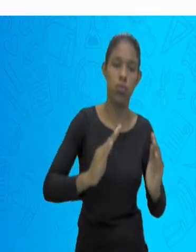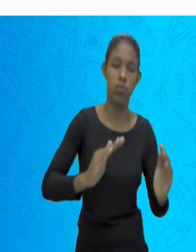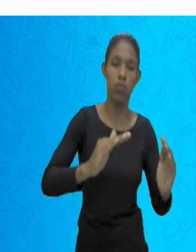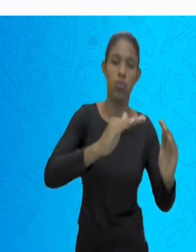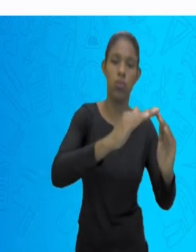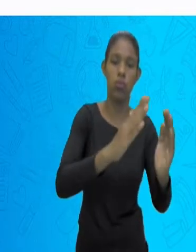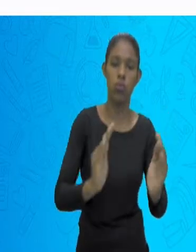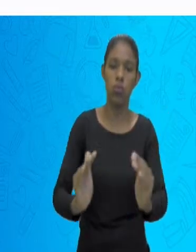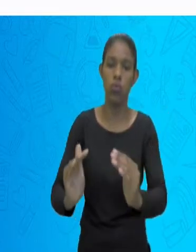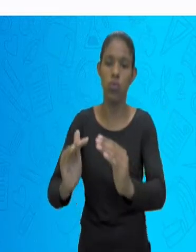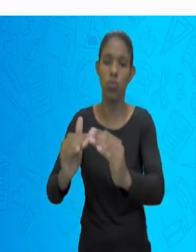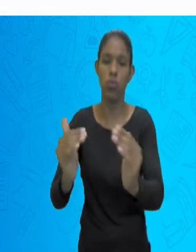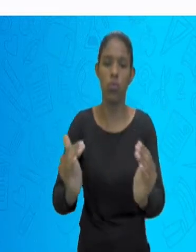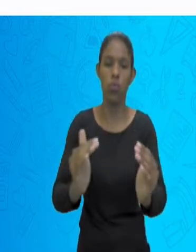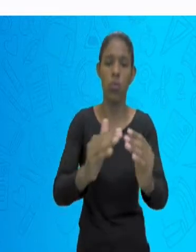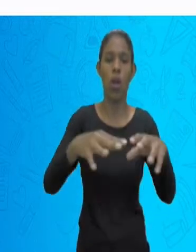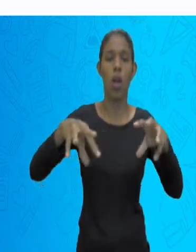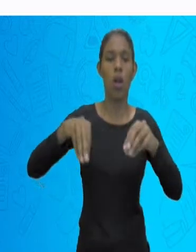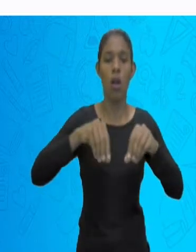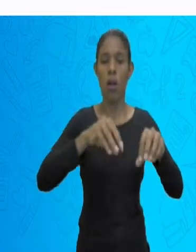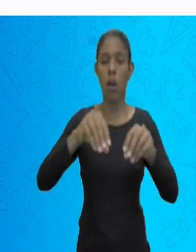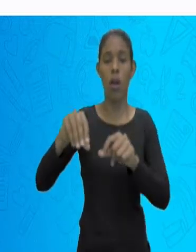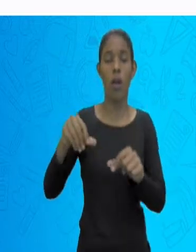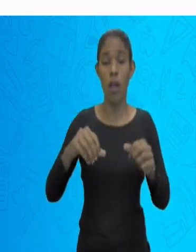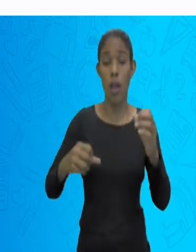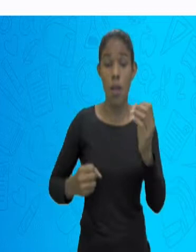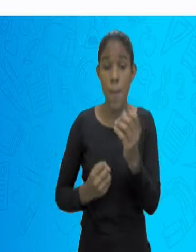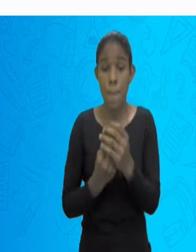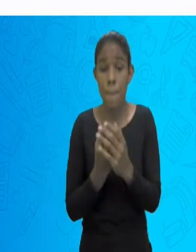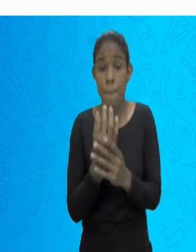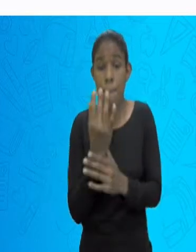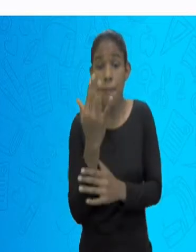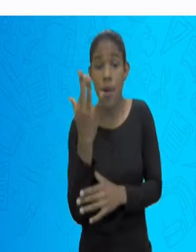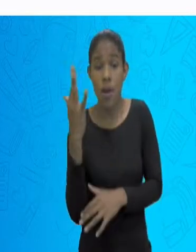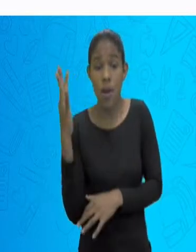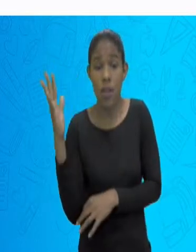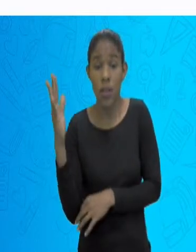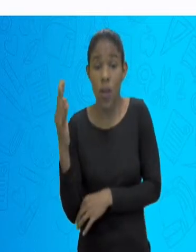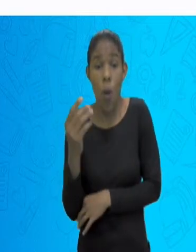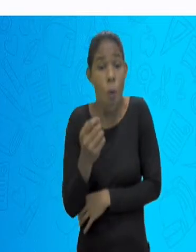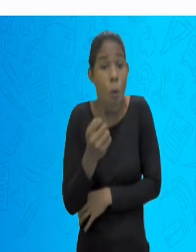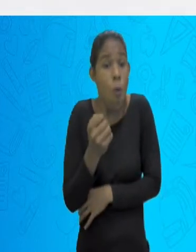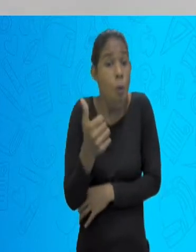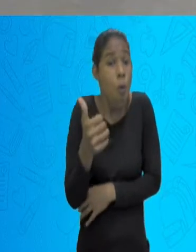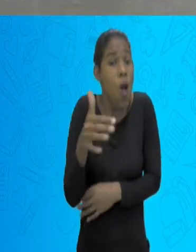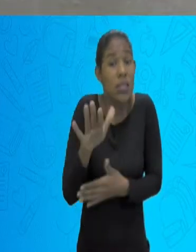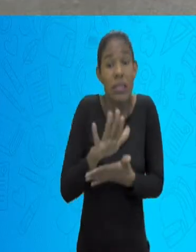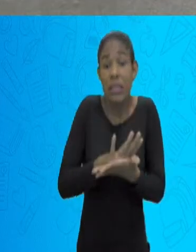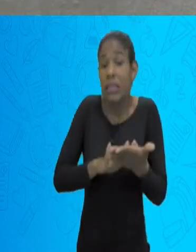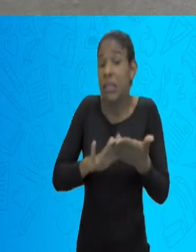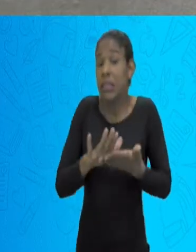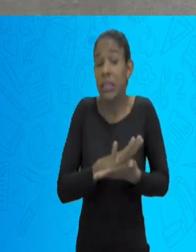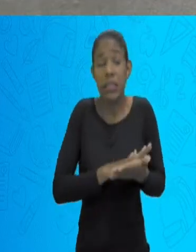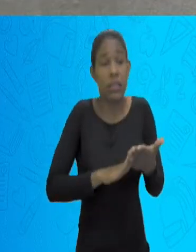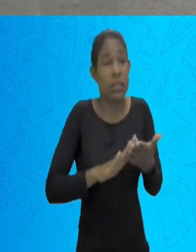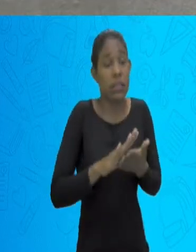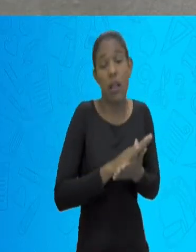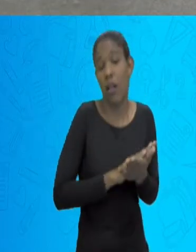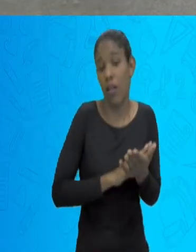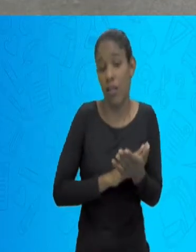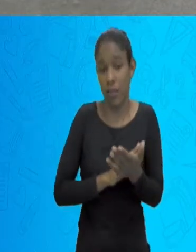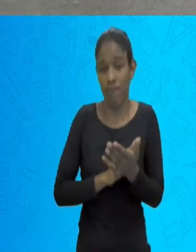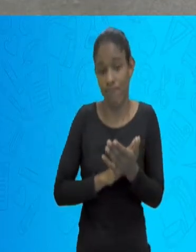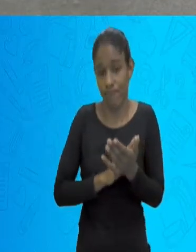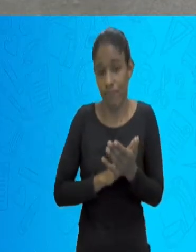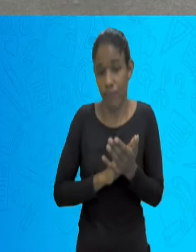uma paisagem com pouca vegetação, quase nada de vegetação. Então, isso determina